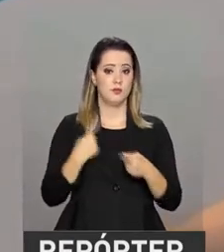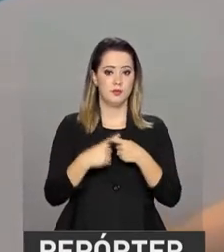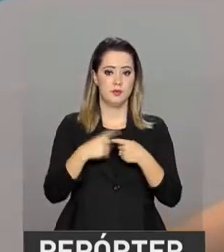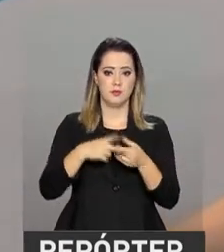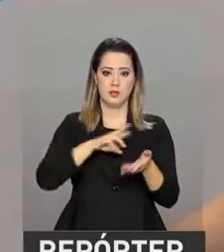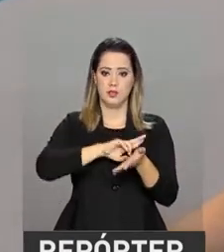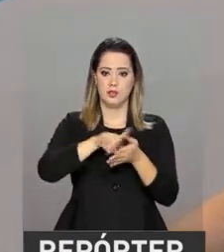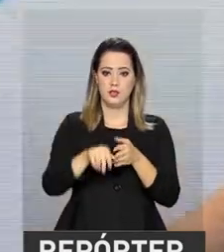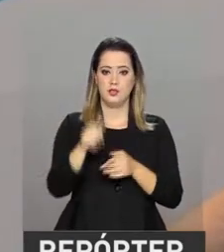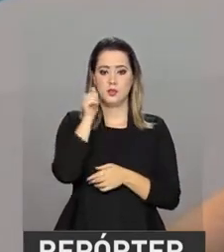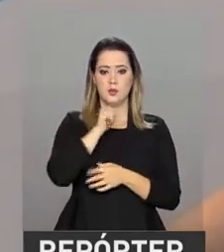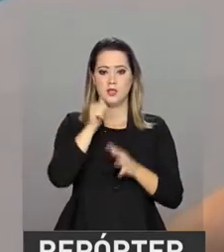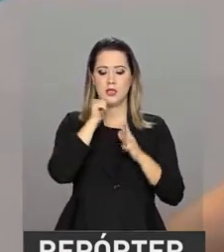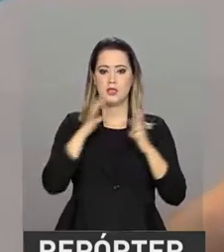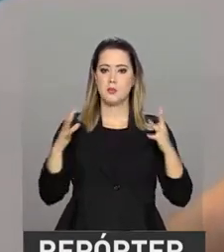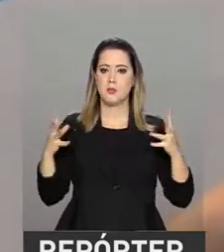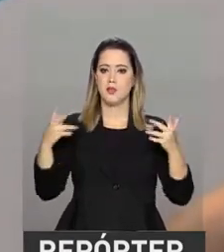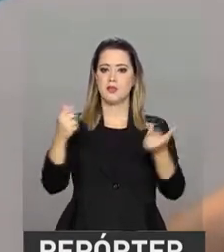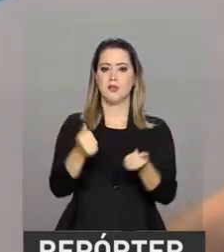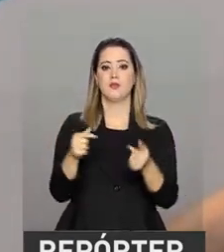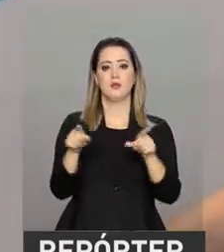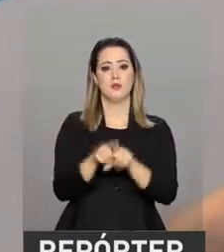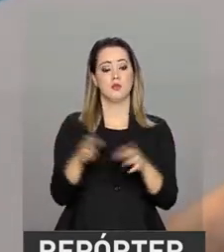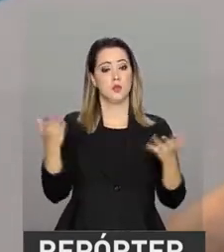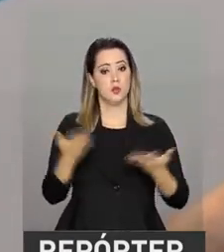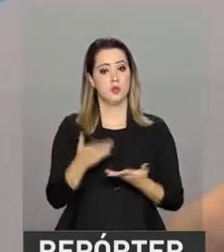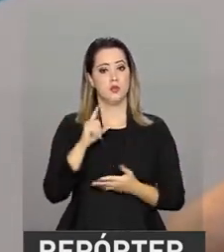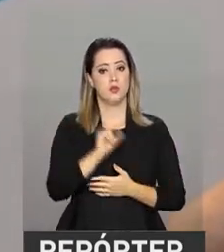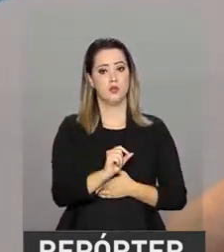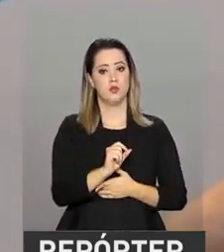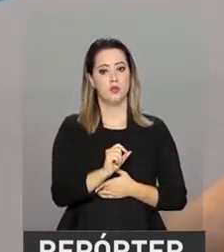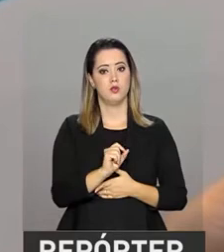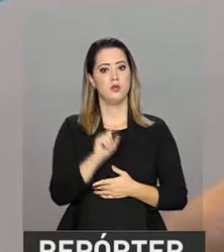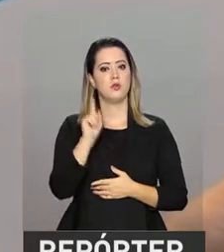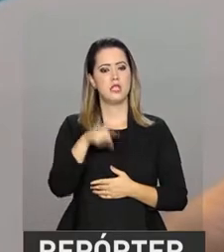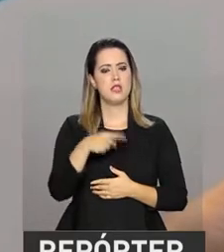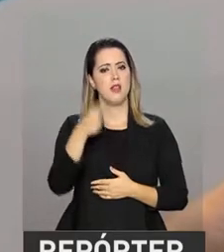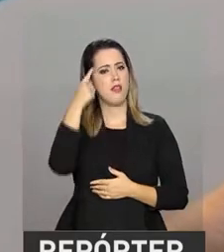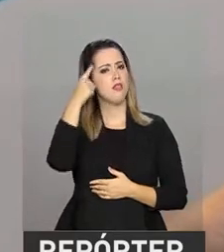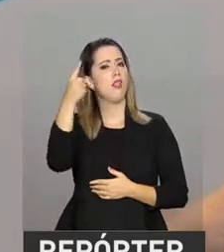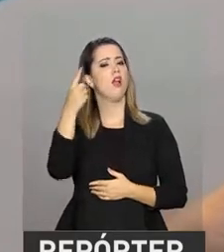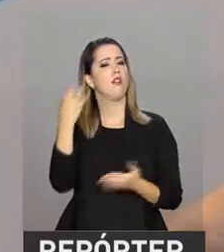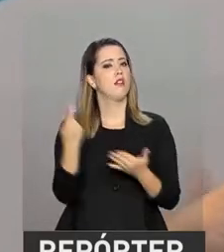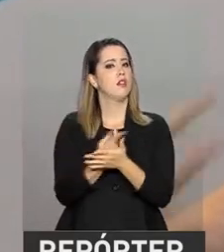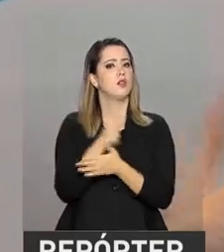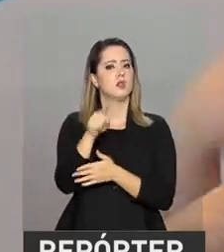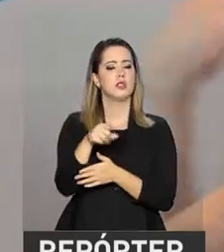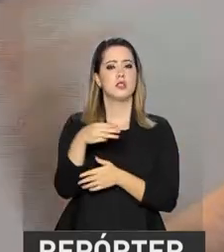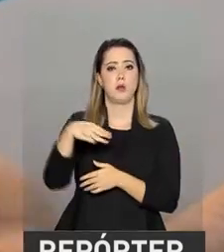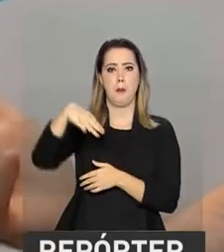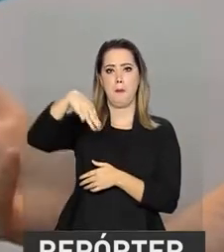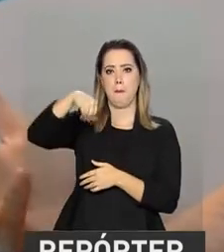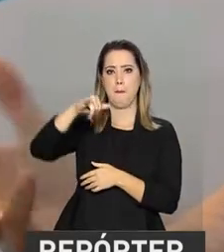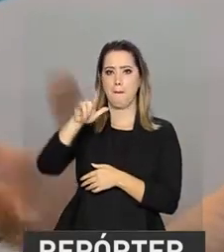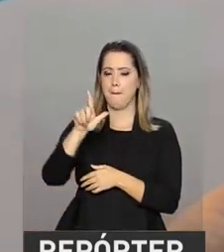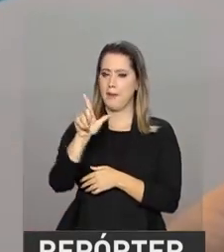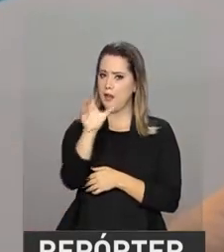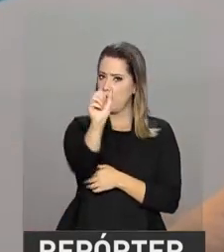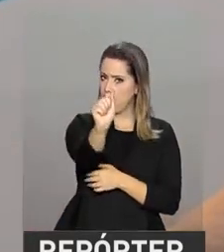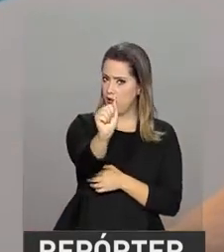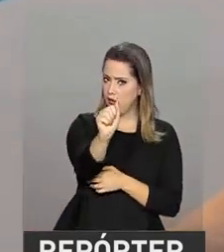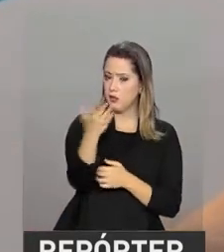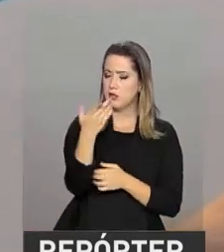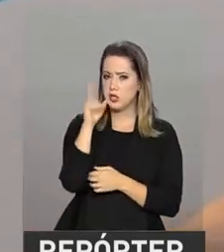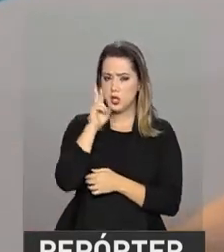tem muitas mulheres incríveis hoje em dia ea idéia surgiu porque a minha época eu li quando eu estava lendo sobre ela